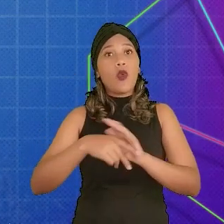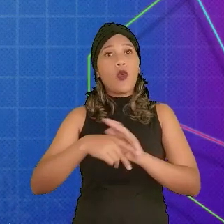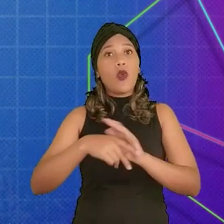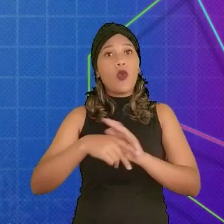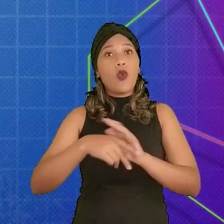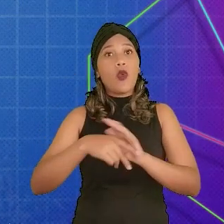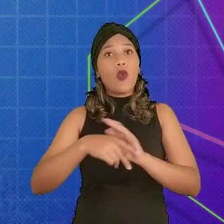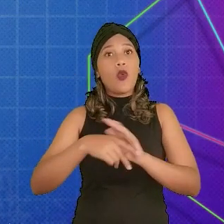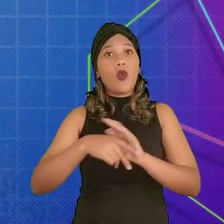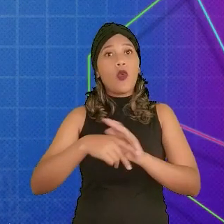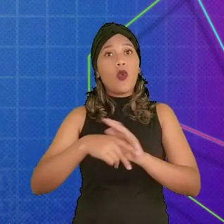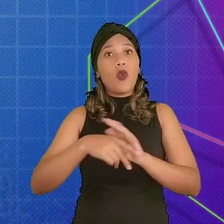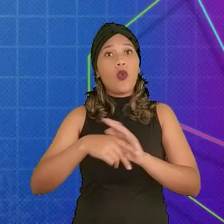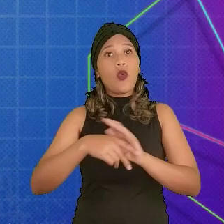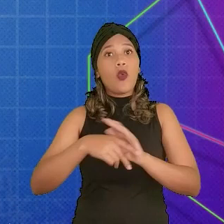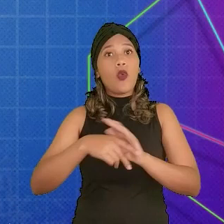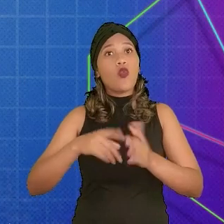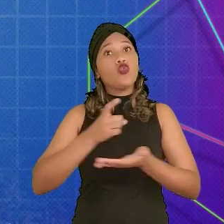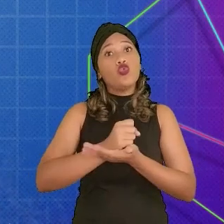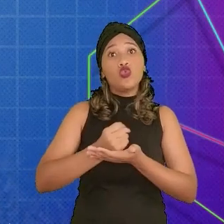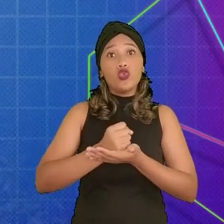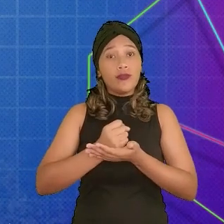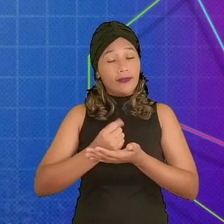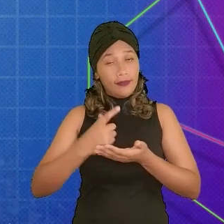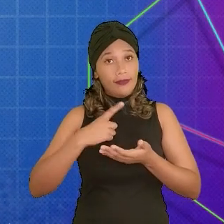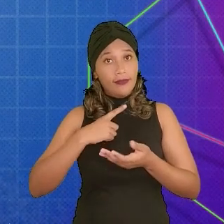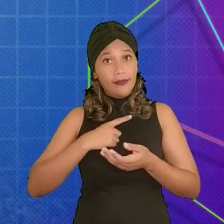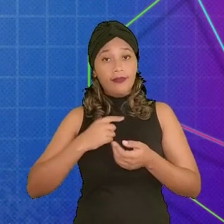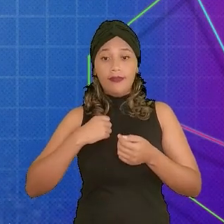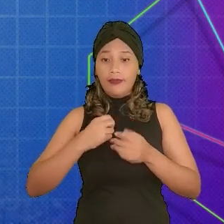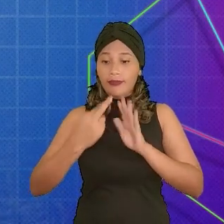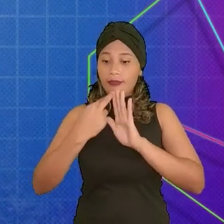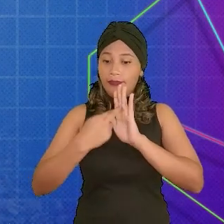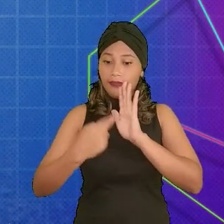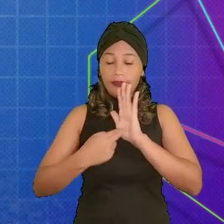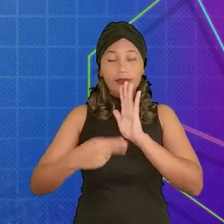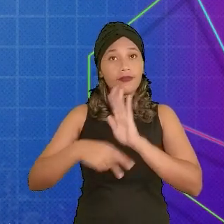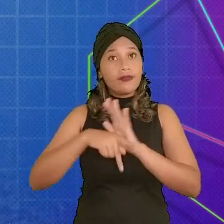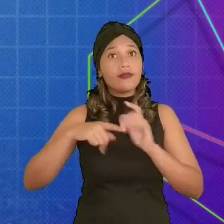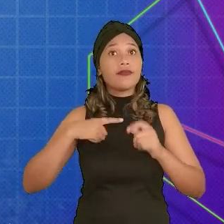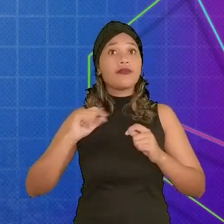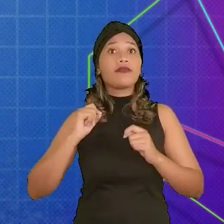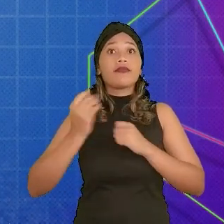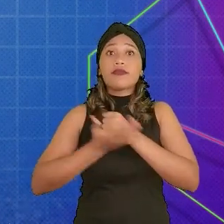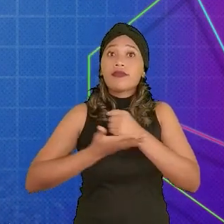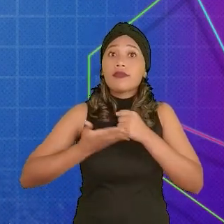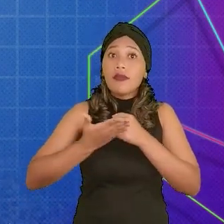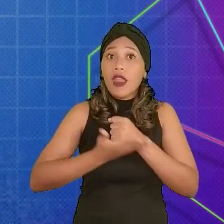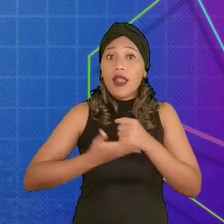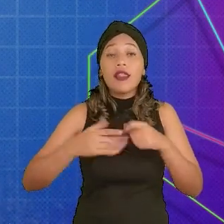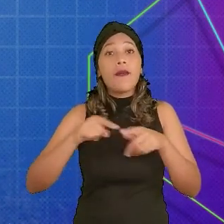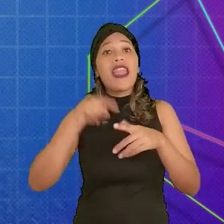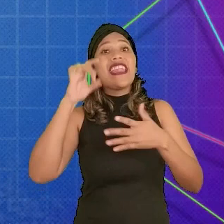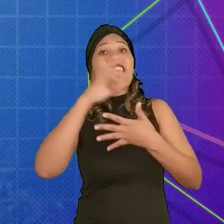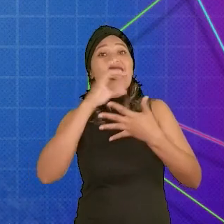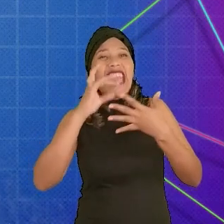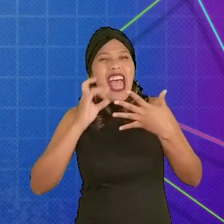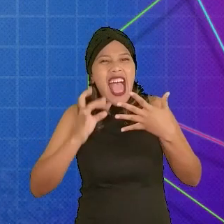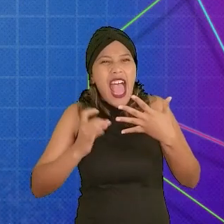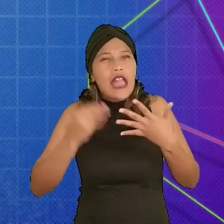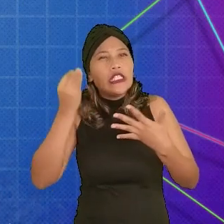jogo. Reforço: regras, dinâmicas e mecânicas de um jogo. Quando falamos de regras, podemos estar falando de fundamentos ou dos